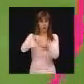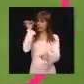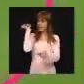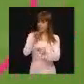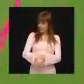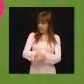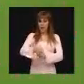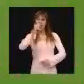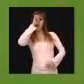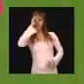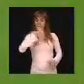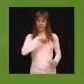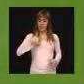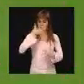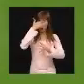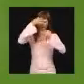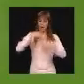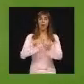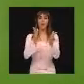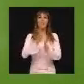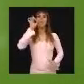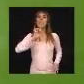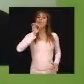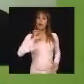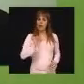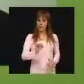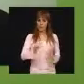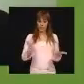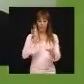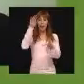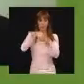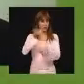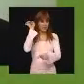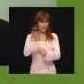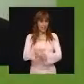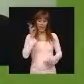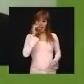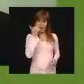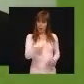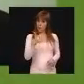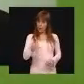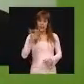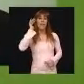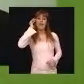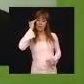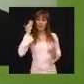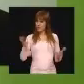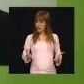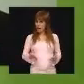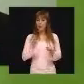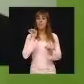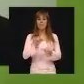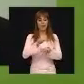sim para respeitar a saúde e a dignidade de todas as mulheres. Votar sim no dia 11 de fevereiro